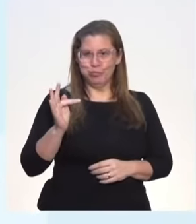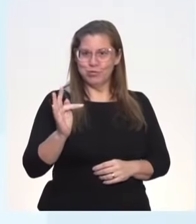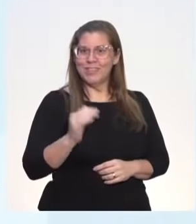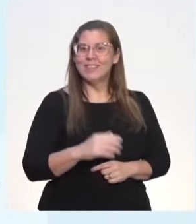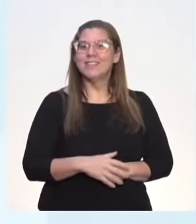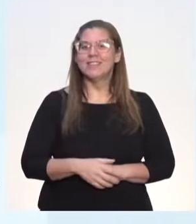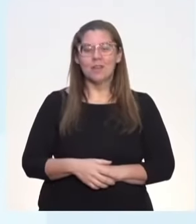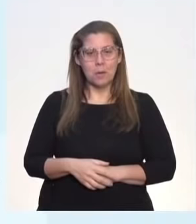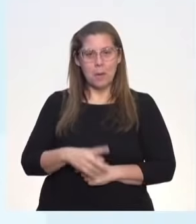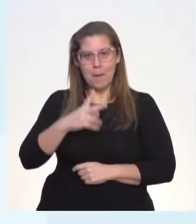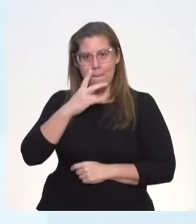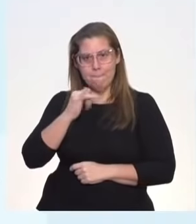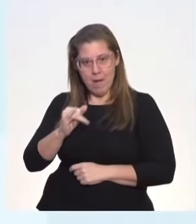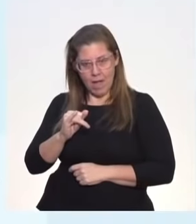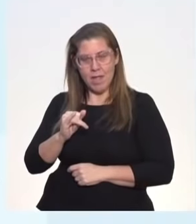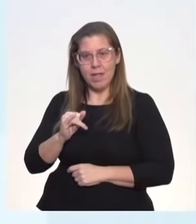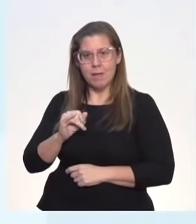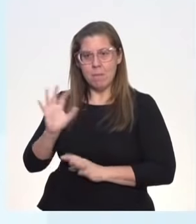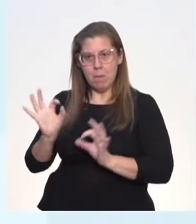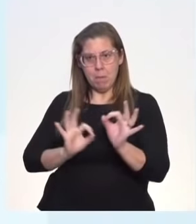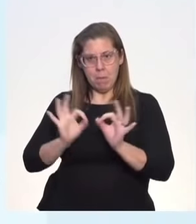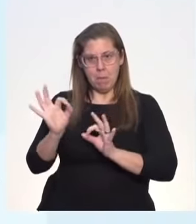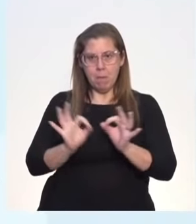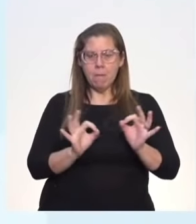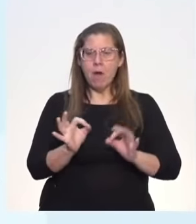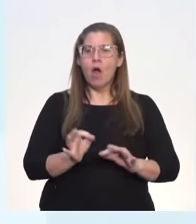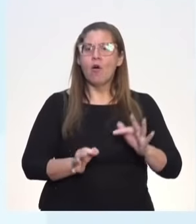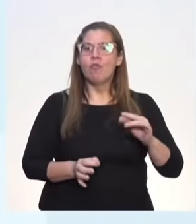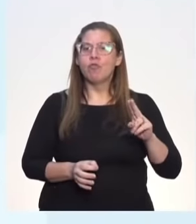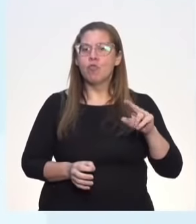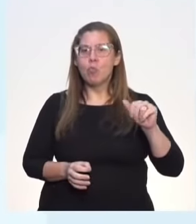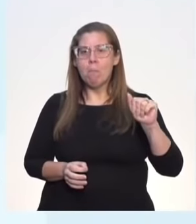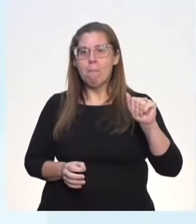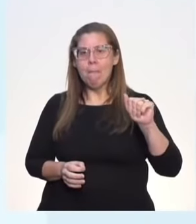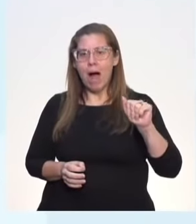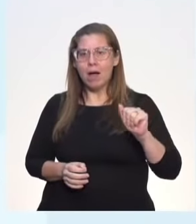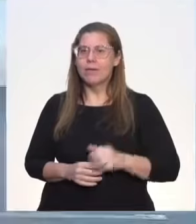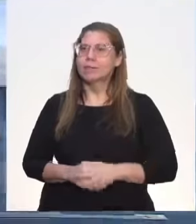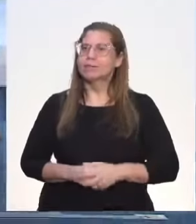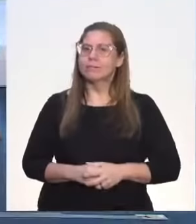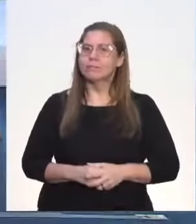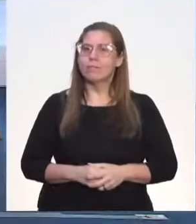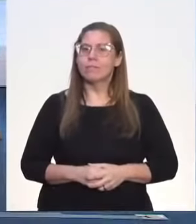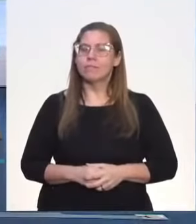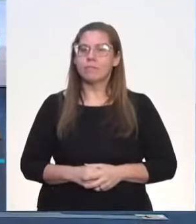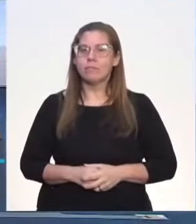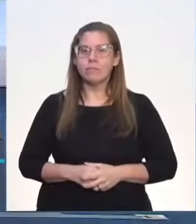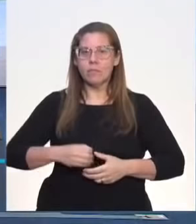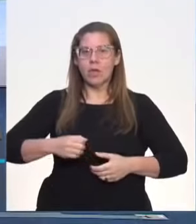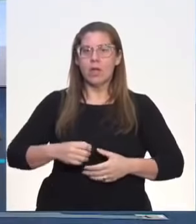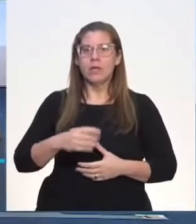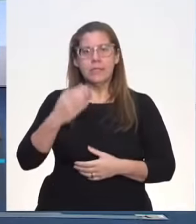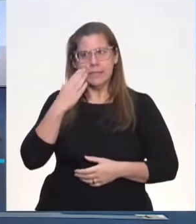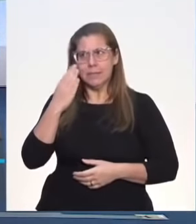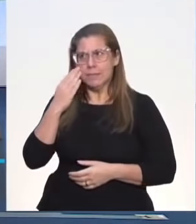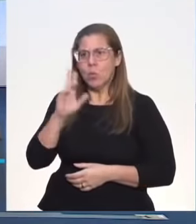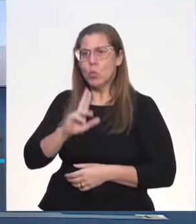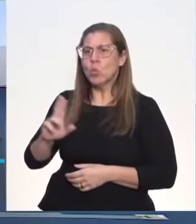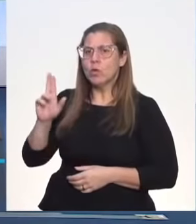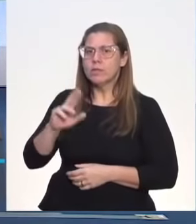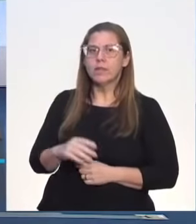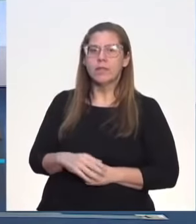Janete falou que o pai dela usavam um rolo para fazer fubá Olha que bacana ela não olhou eu bom João Lusa